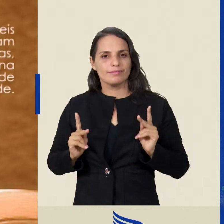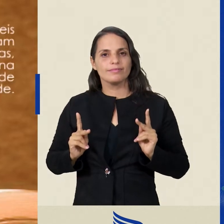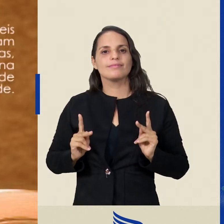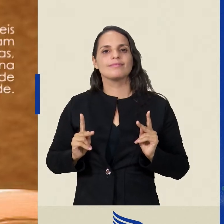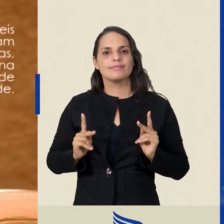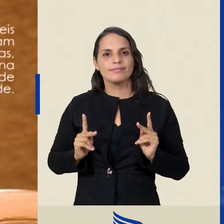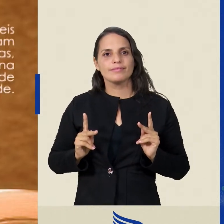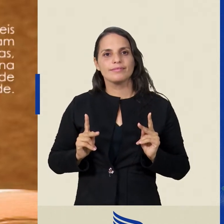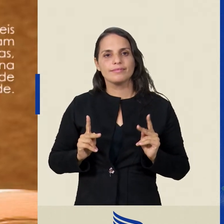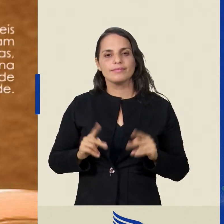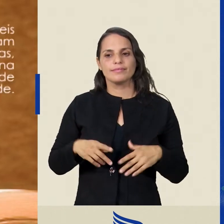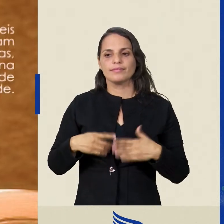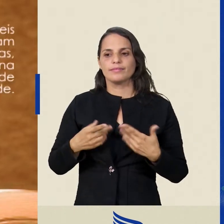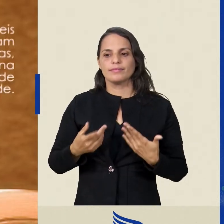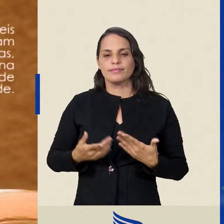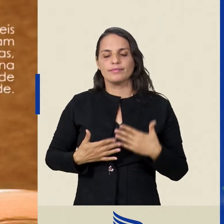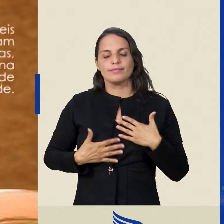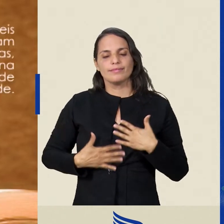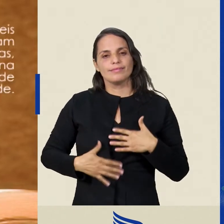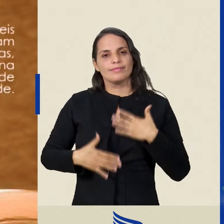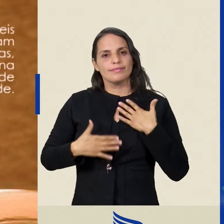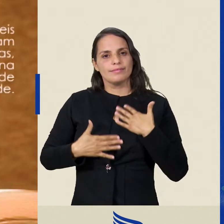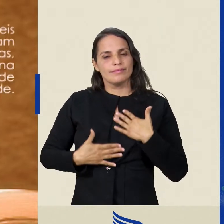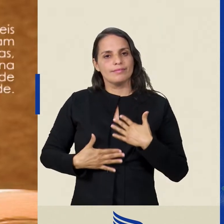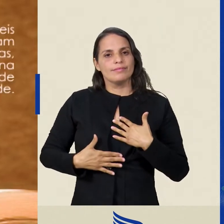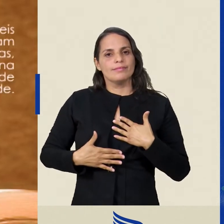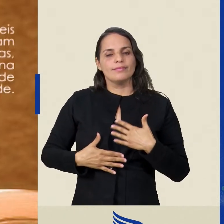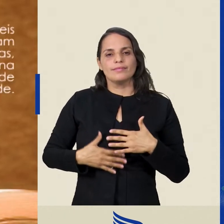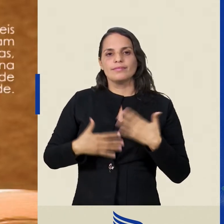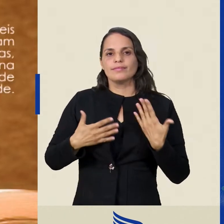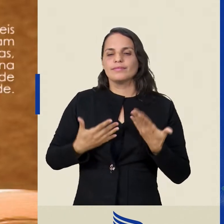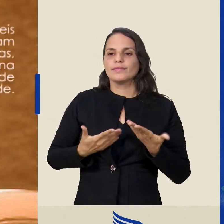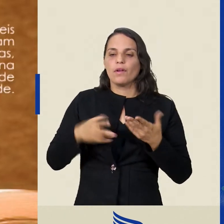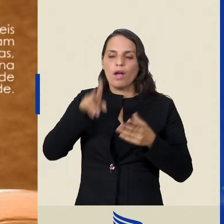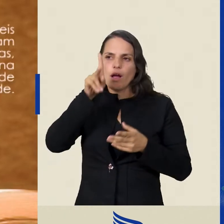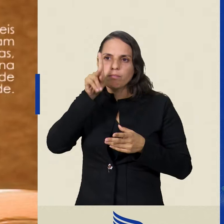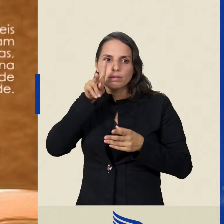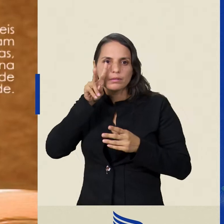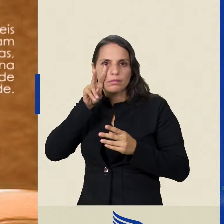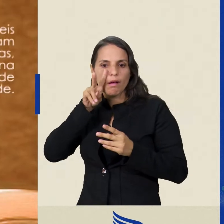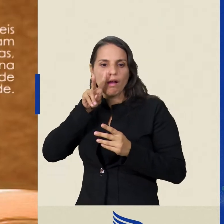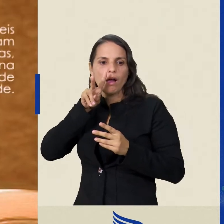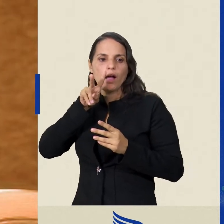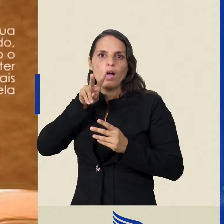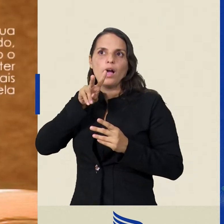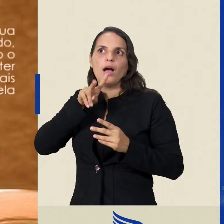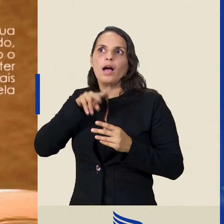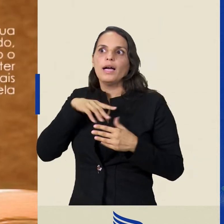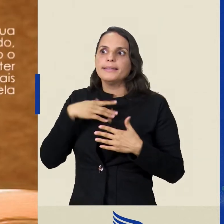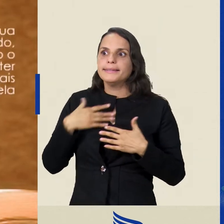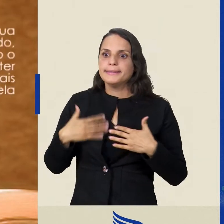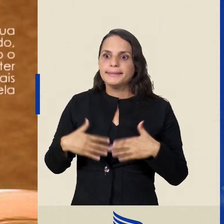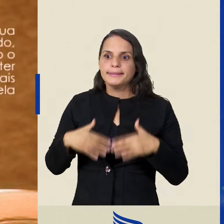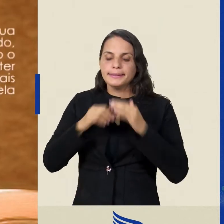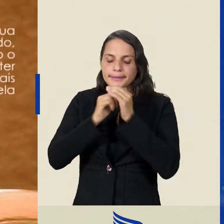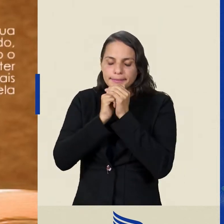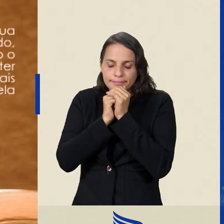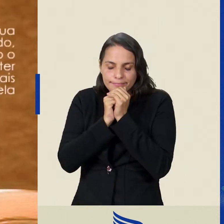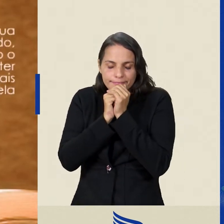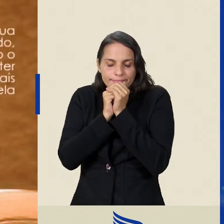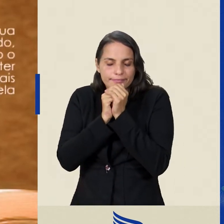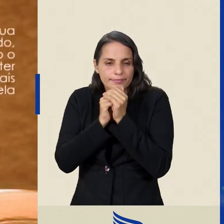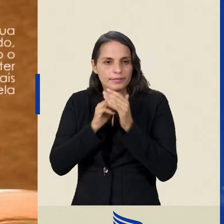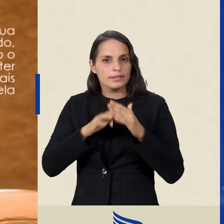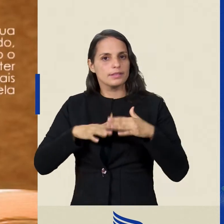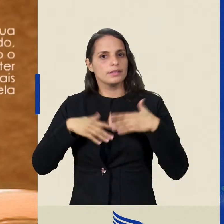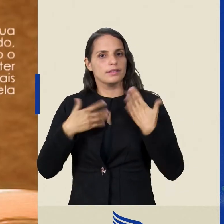calma, digna e impressiva, enche o observador de reverência e solenidade. Não há nada